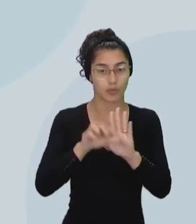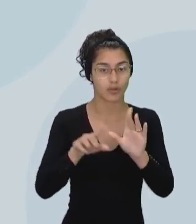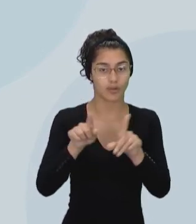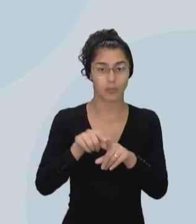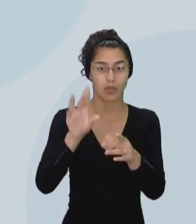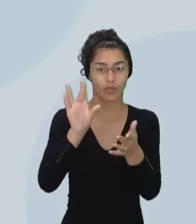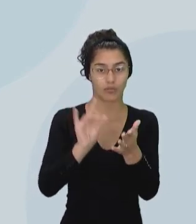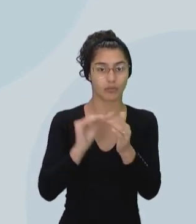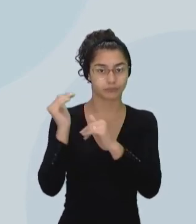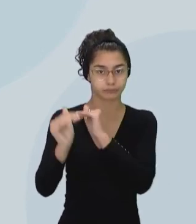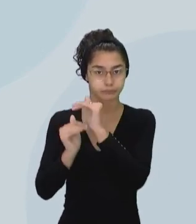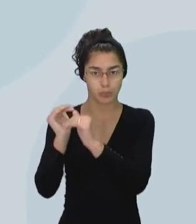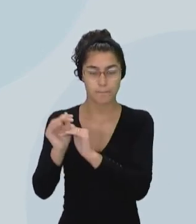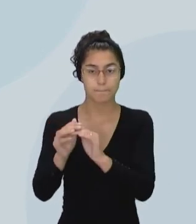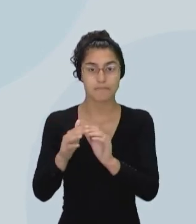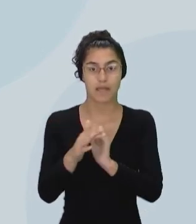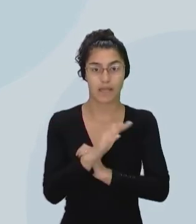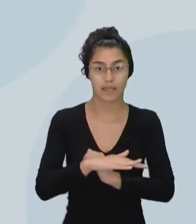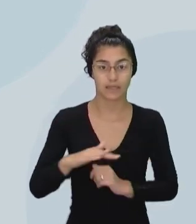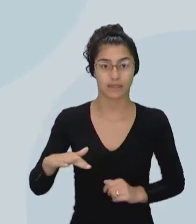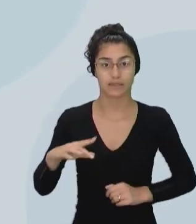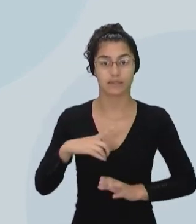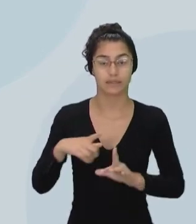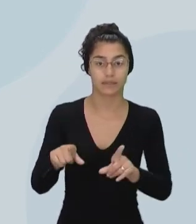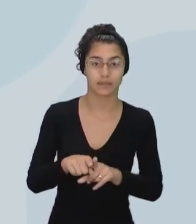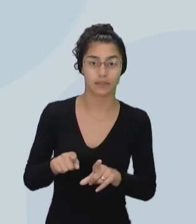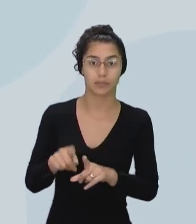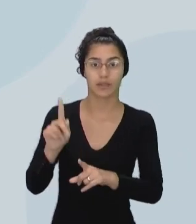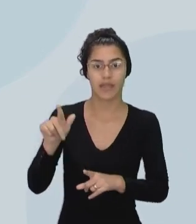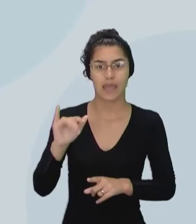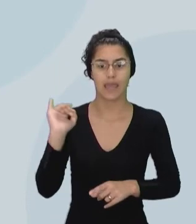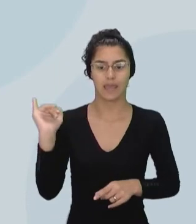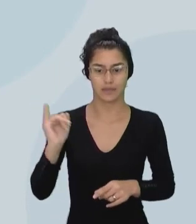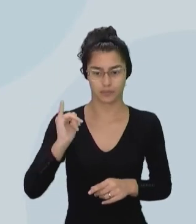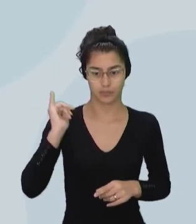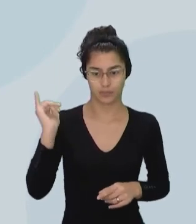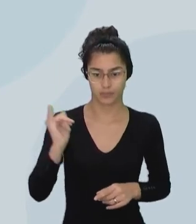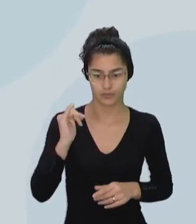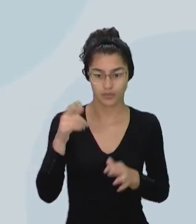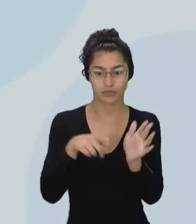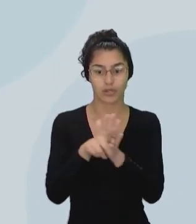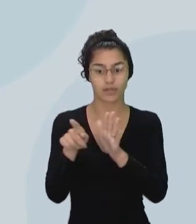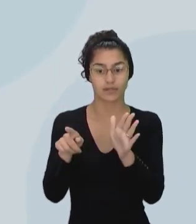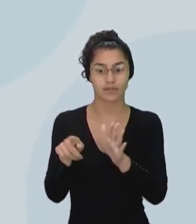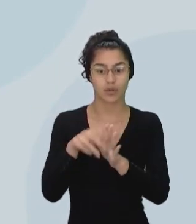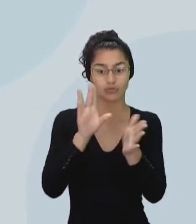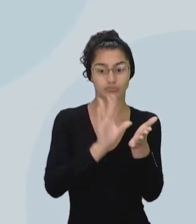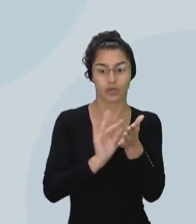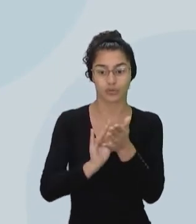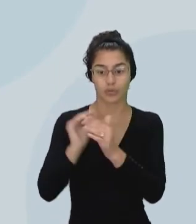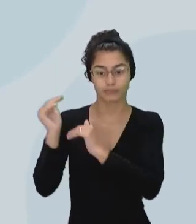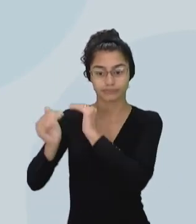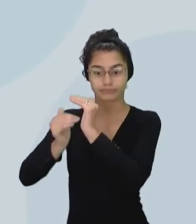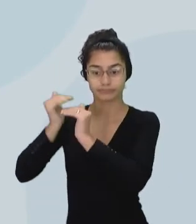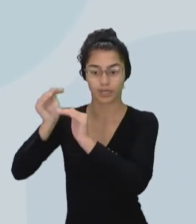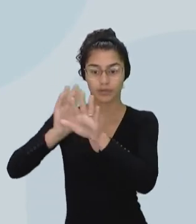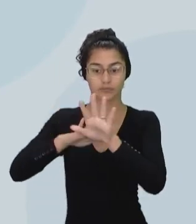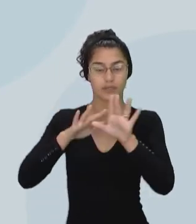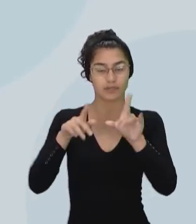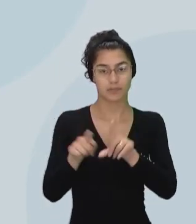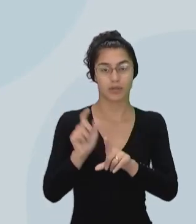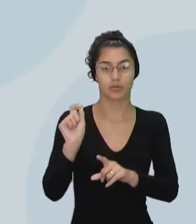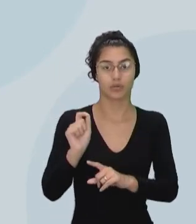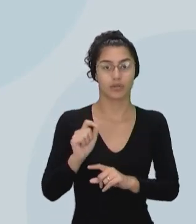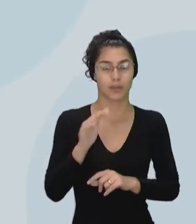de crescimento. Para a criança, isso é super importante, a questão dos fatores de crescimento, que fazem então